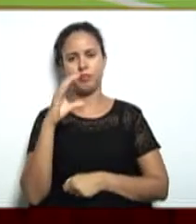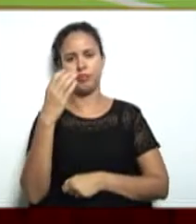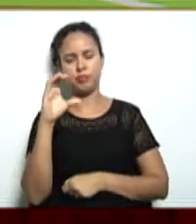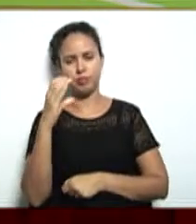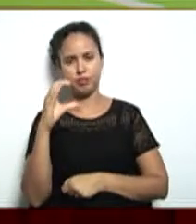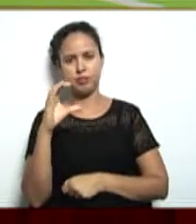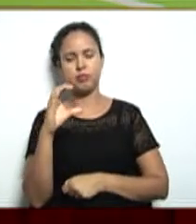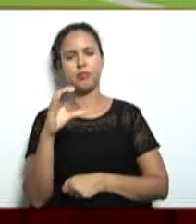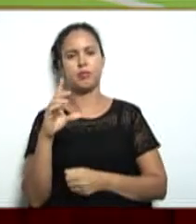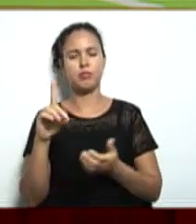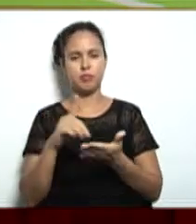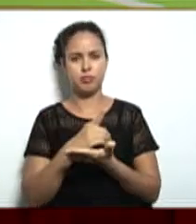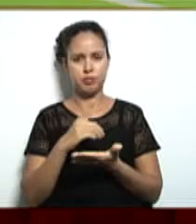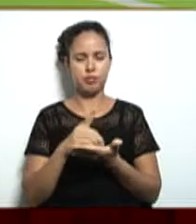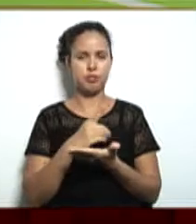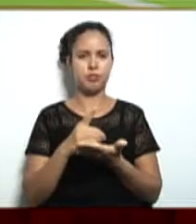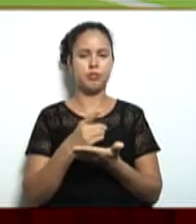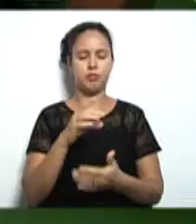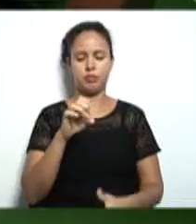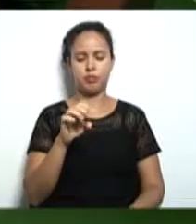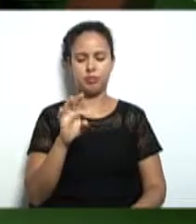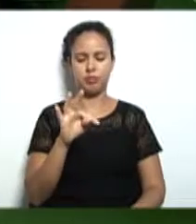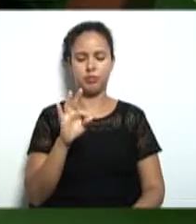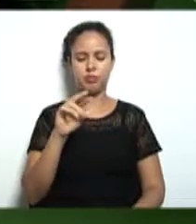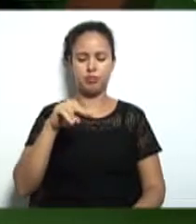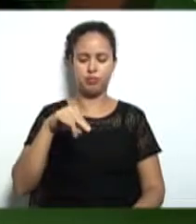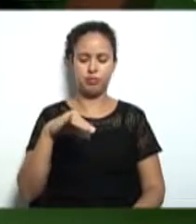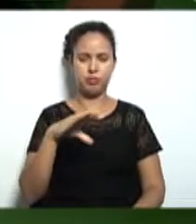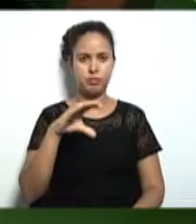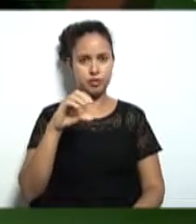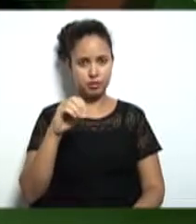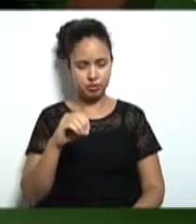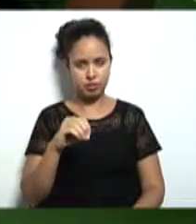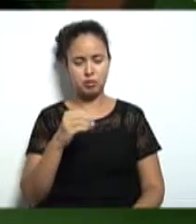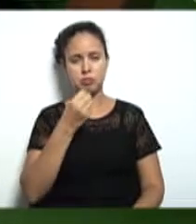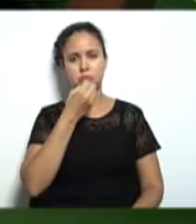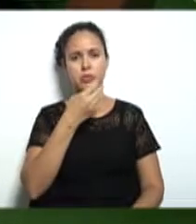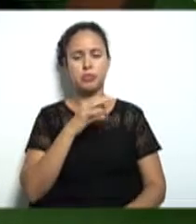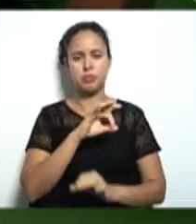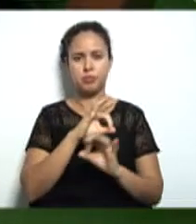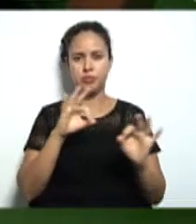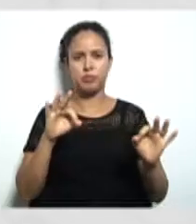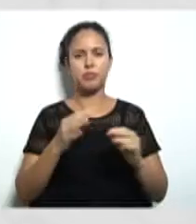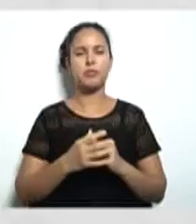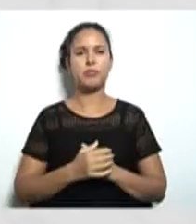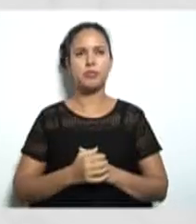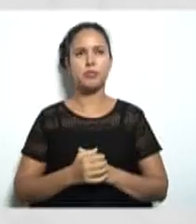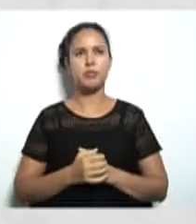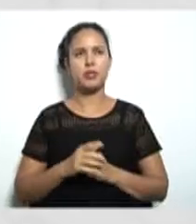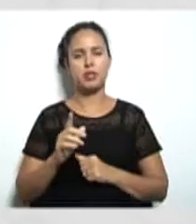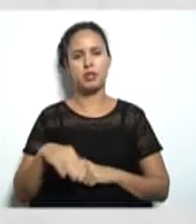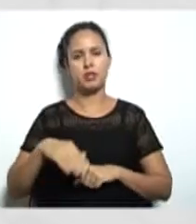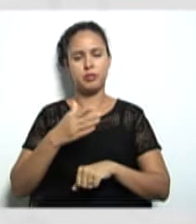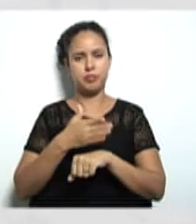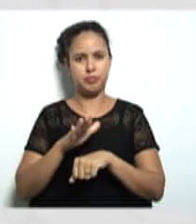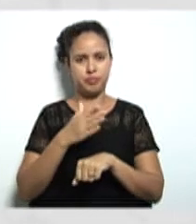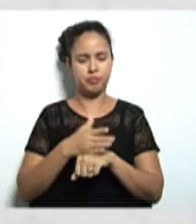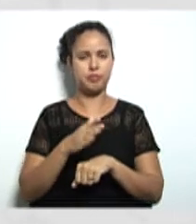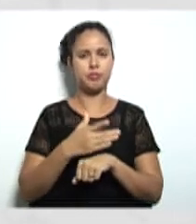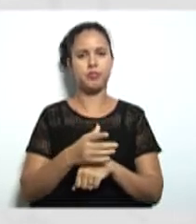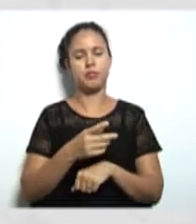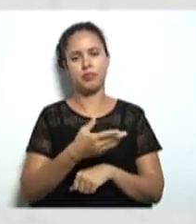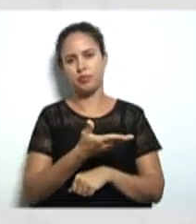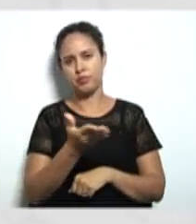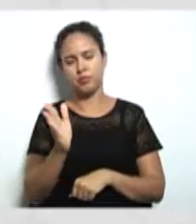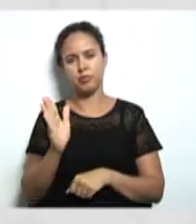dicionário ético, né, também, que ficou show de bola. Show de bola. Então, são práticas que vocês vão realizando e